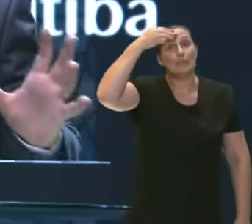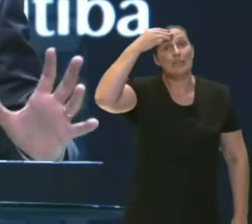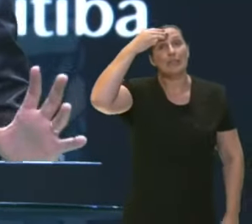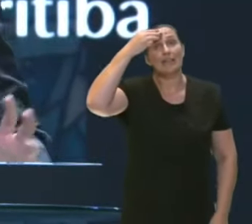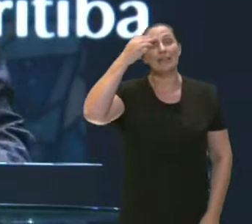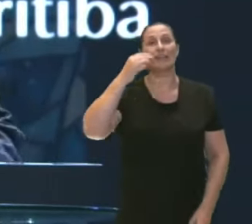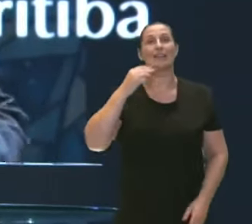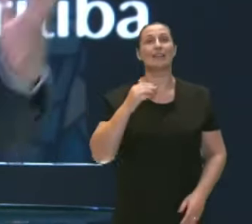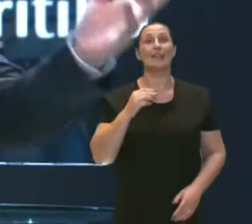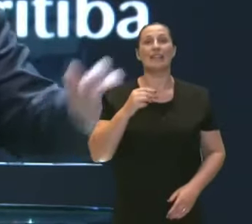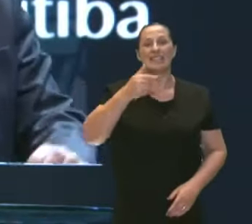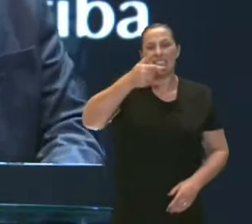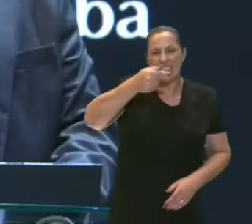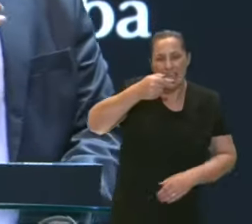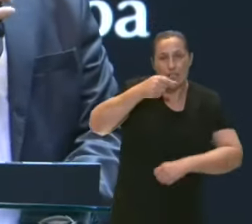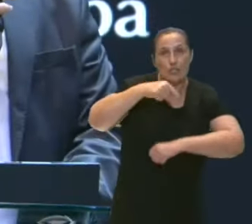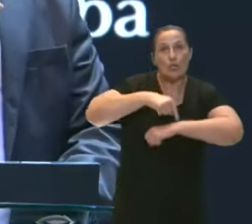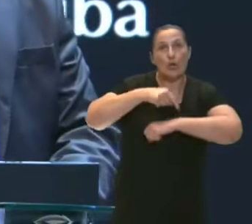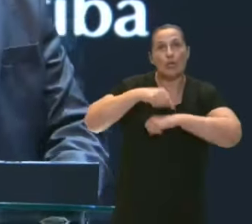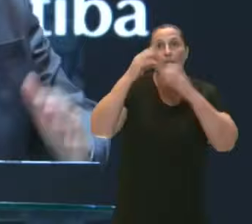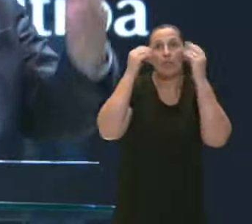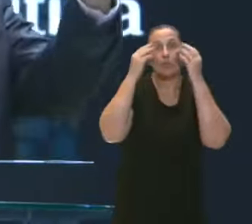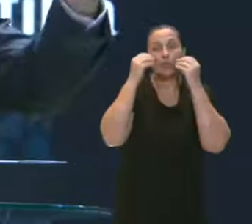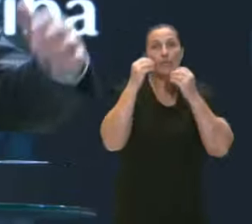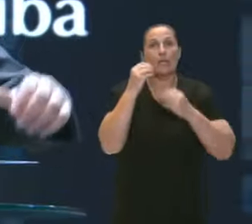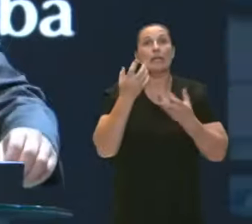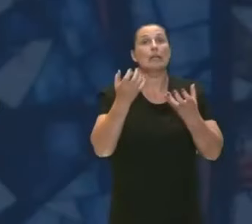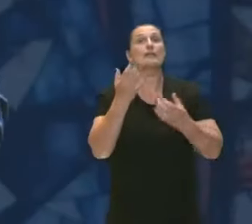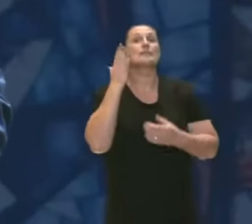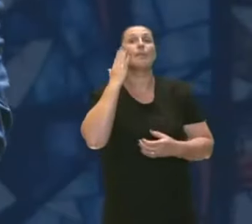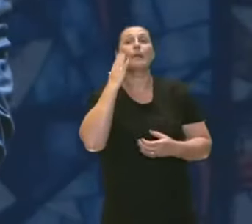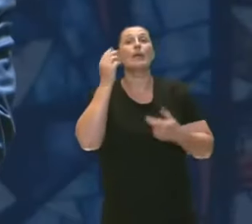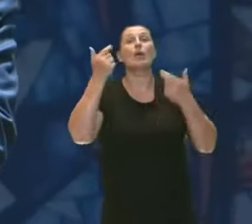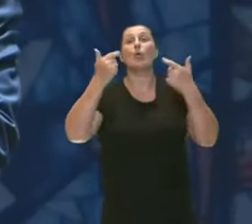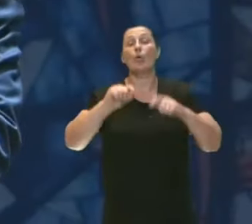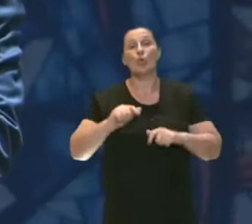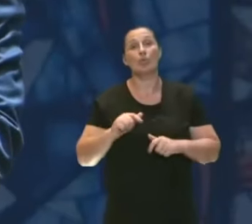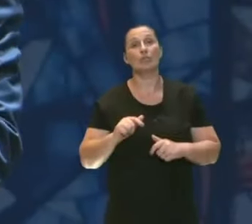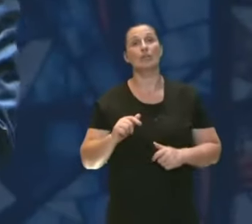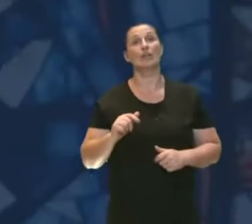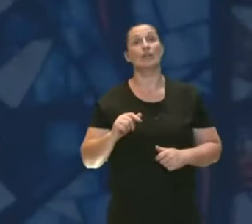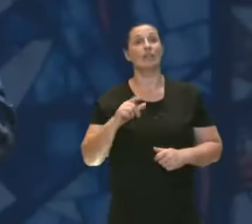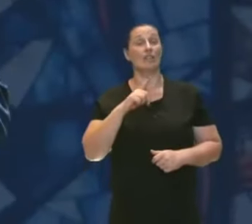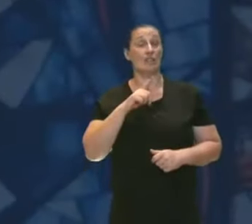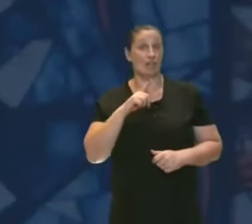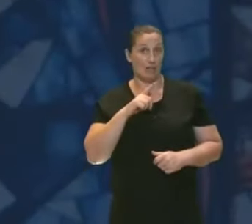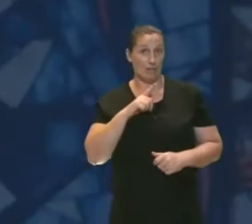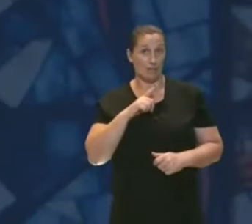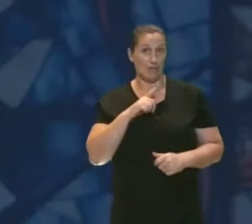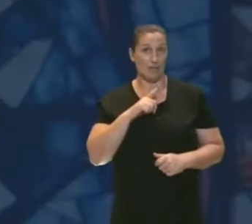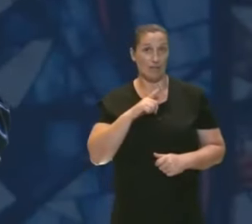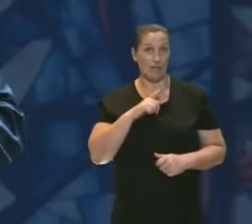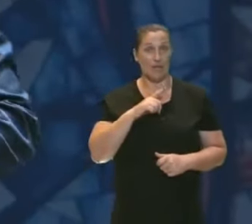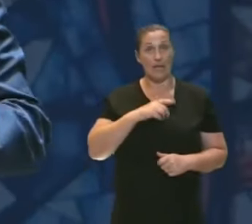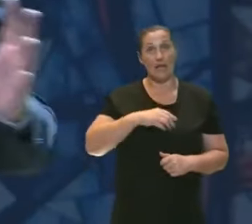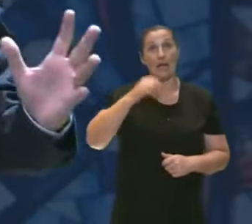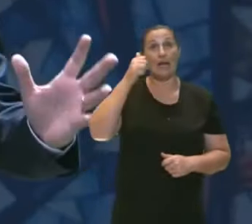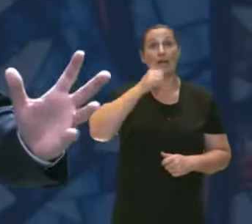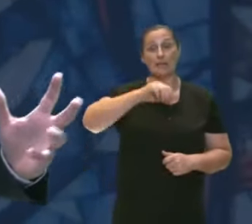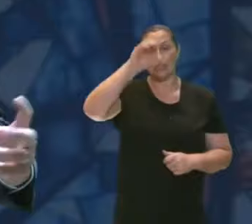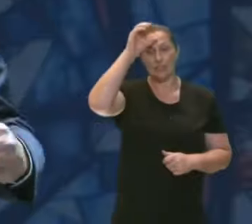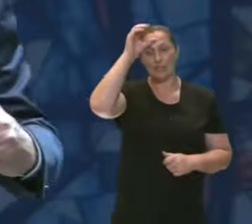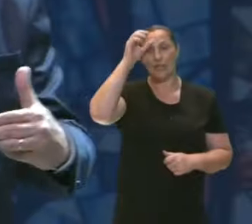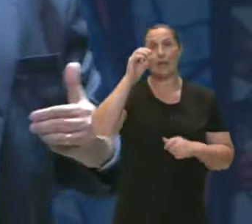onde é que estava a tia. E ela liga então, né, para a irmã dela, minha cunhada, e no final das contas, está lá a